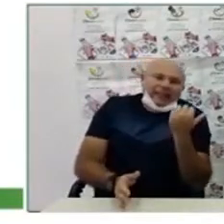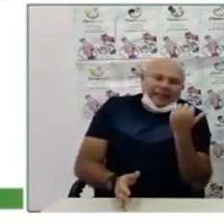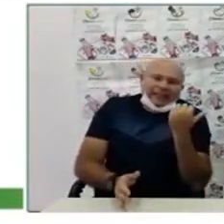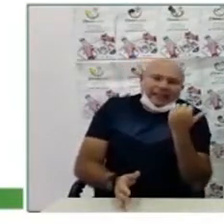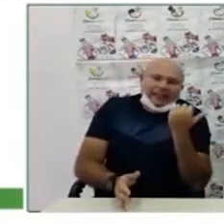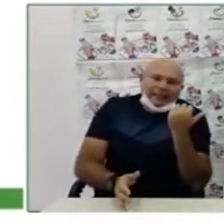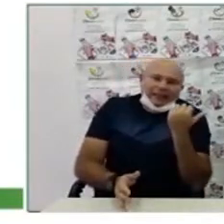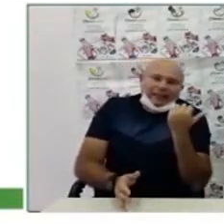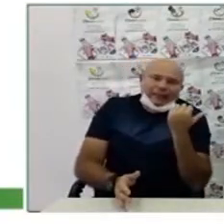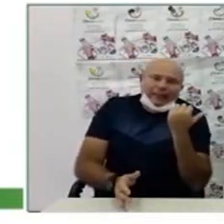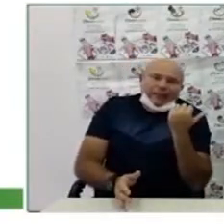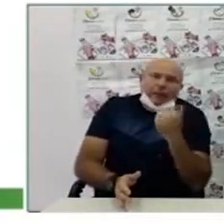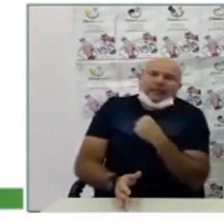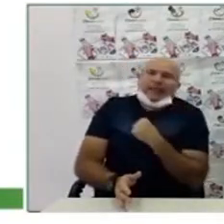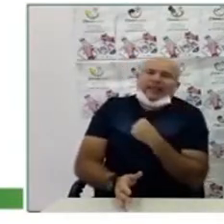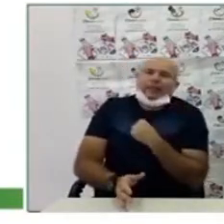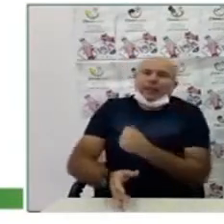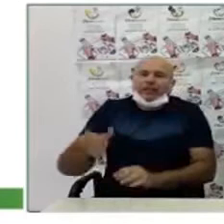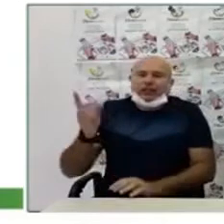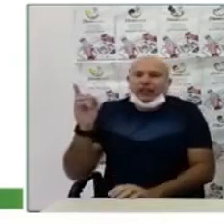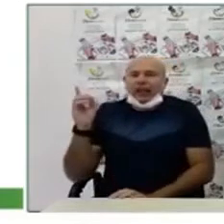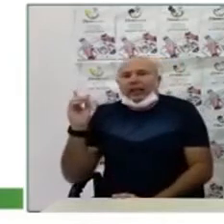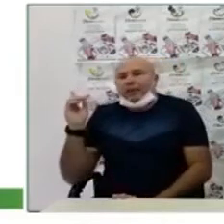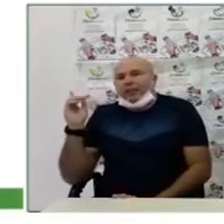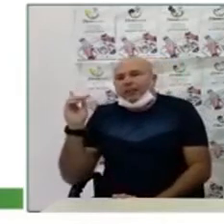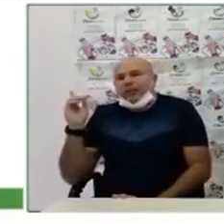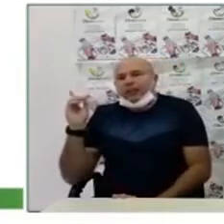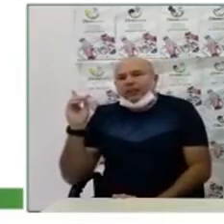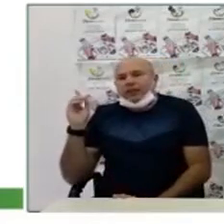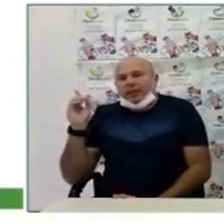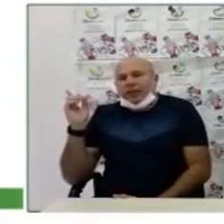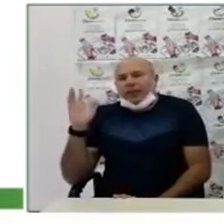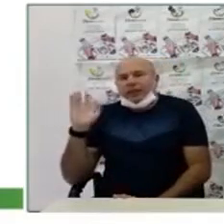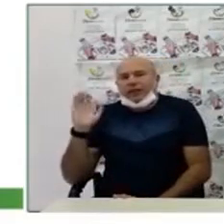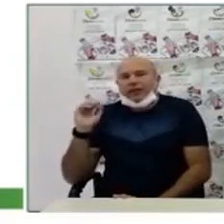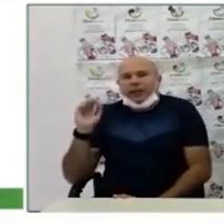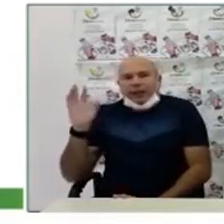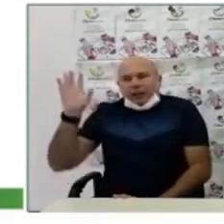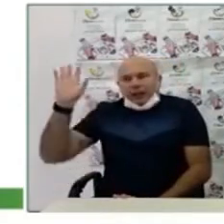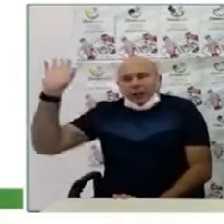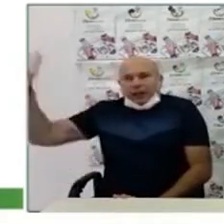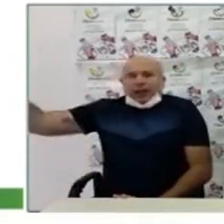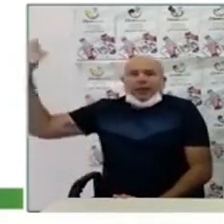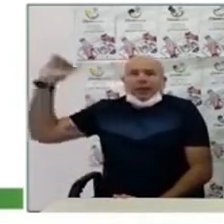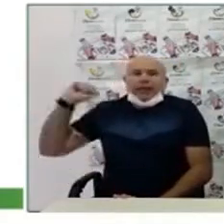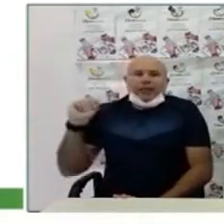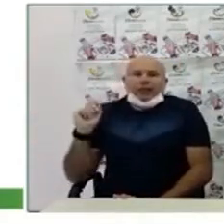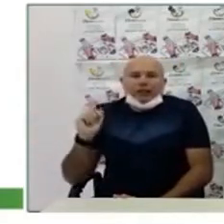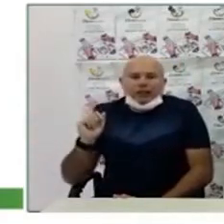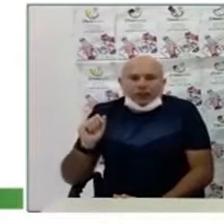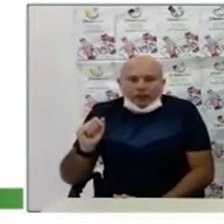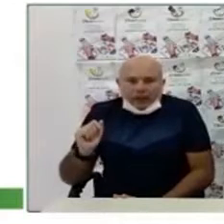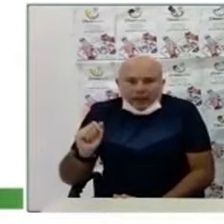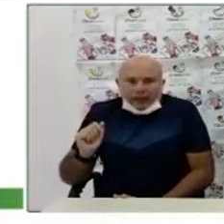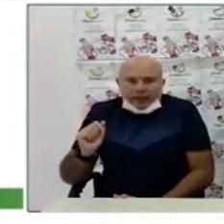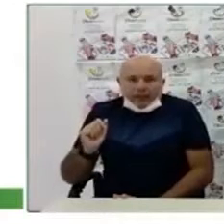da casa dele e eu sair da minha, e a gente chegar lá na mesma região, que seria lá a eletrosfera, a camada mais distante